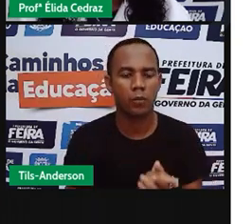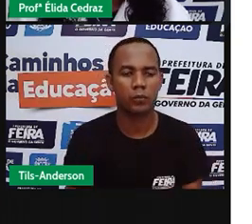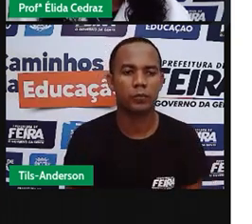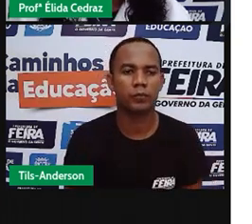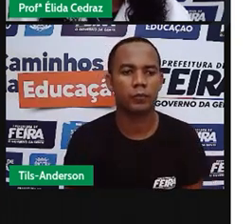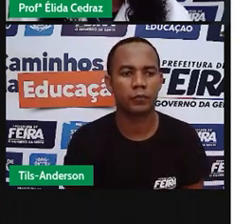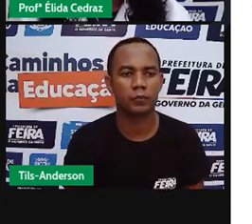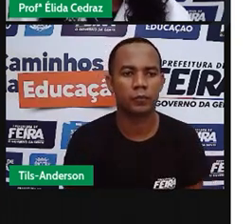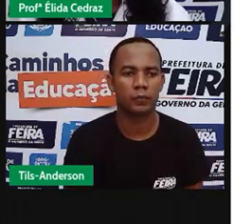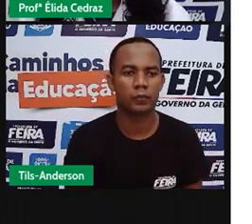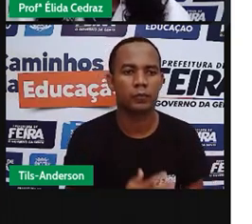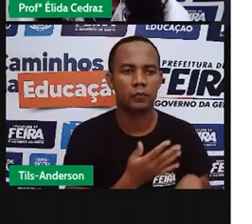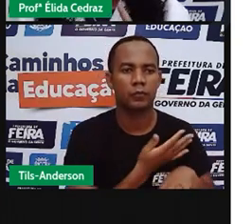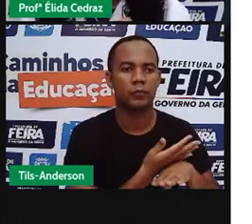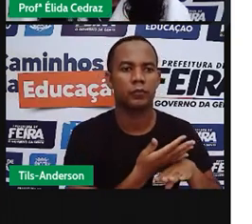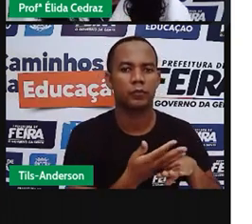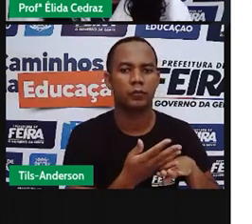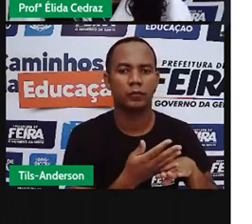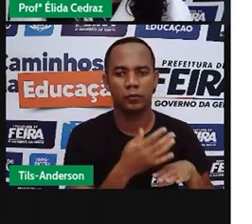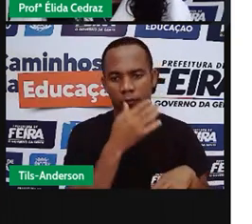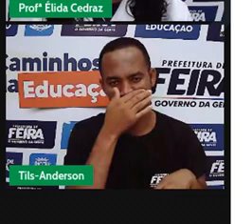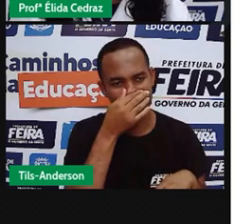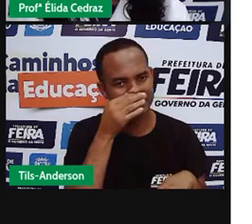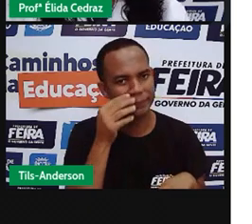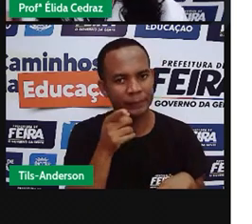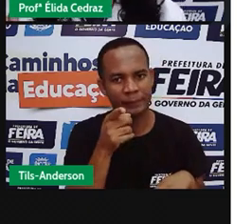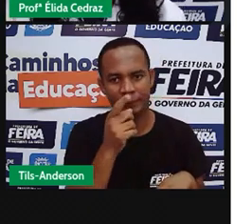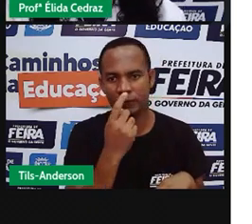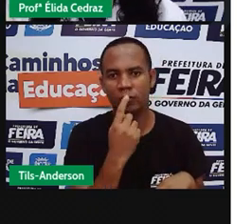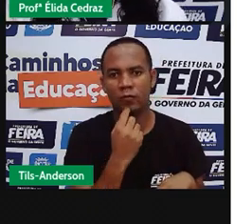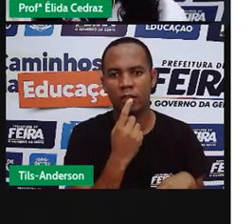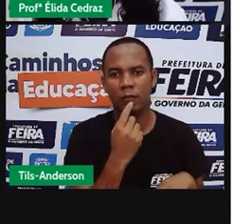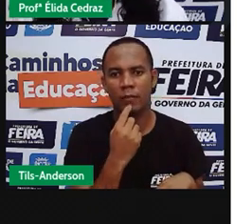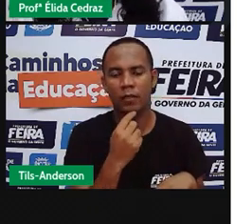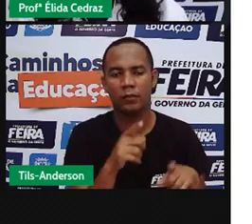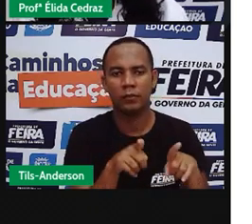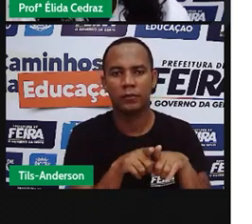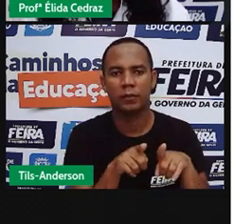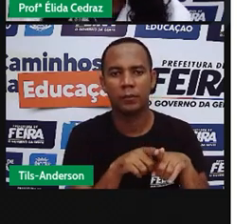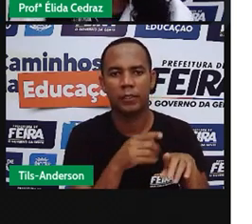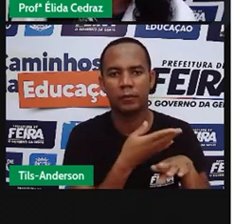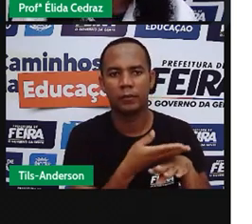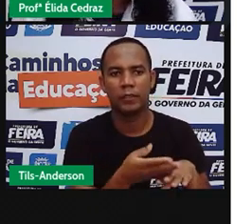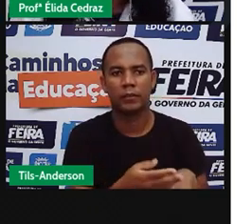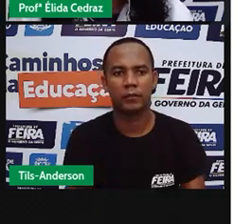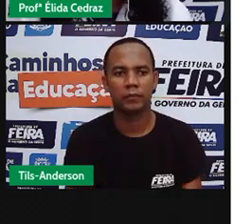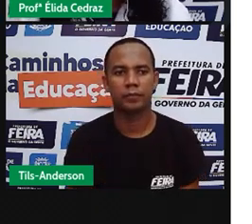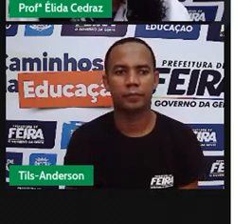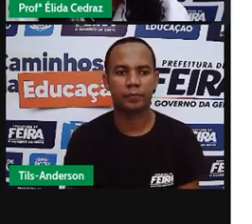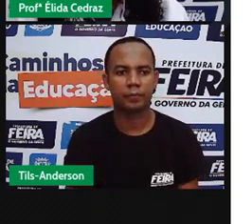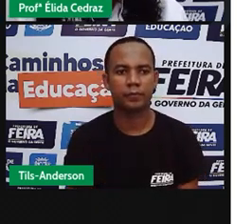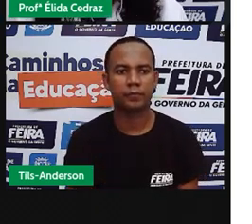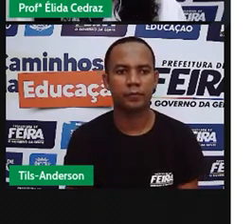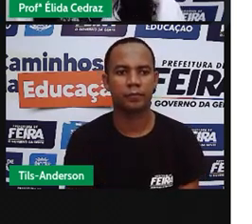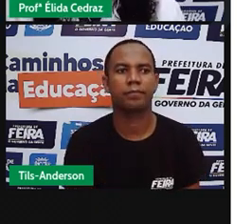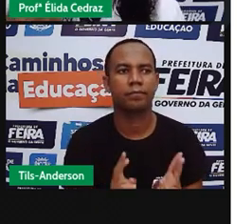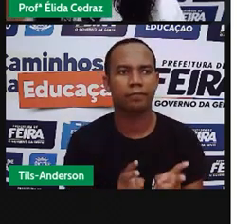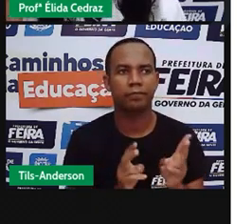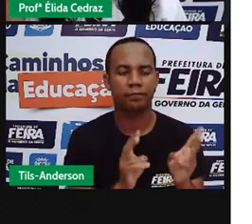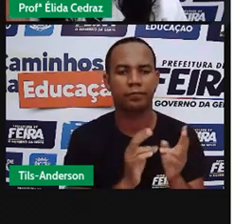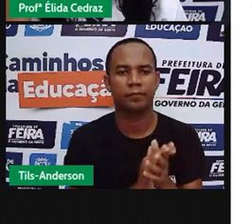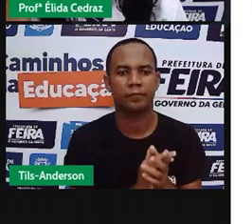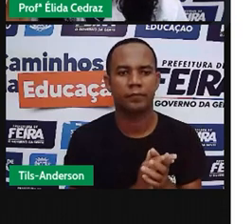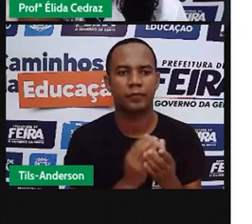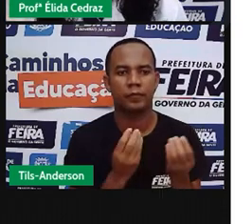em branco, 3 vermelhos, 1 em branco. Essas sequências são muito boas